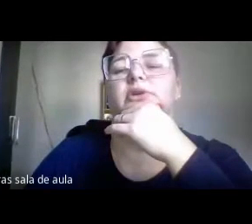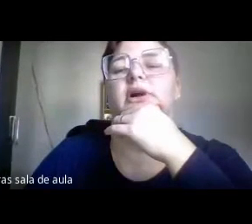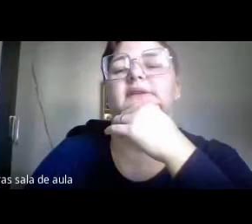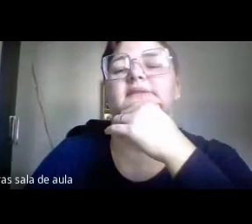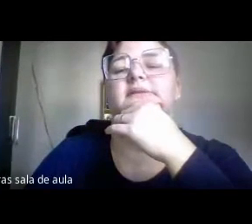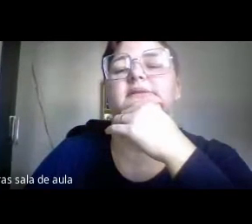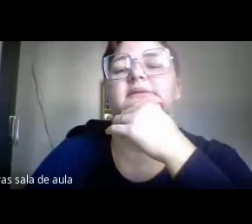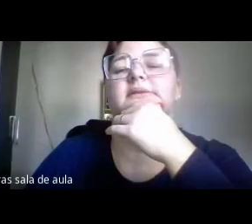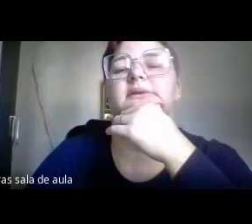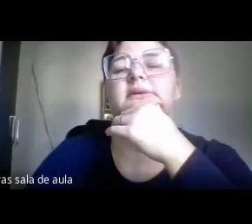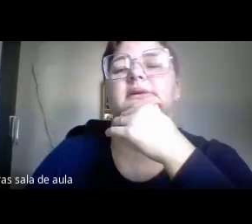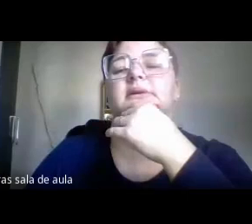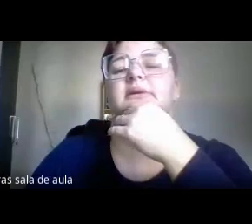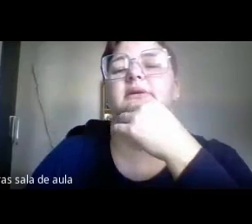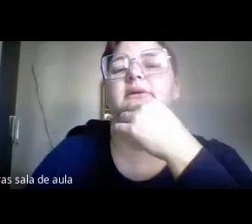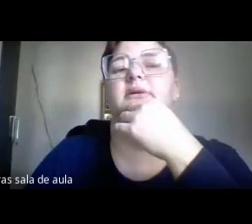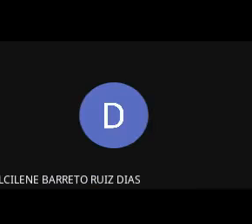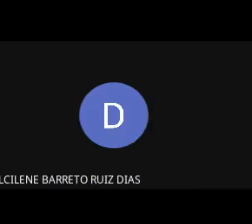e o nós?